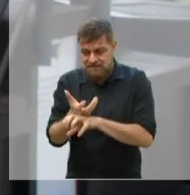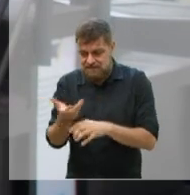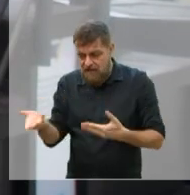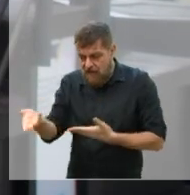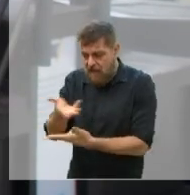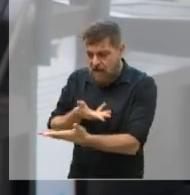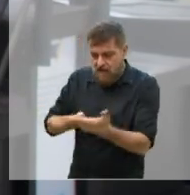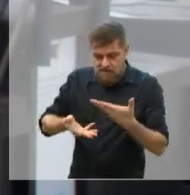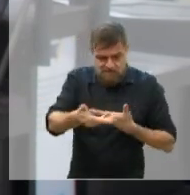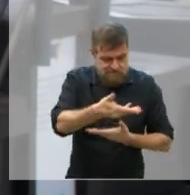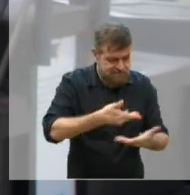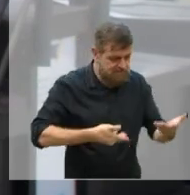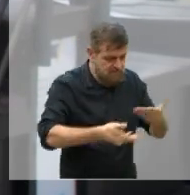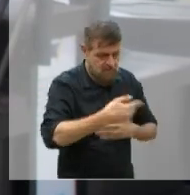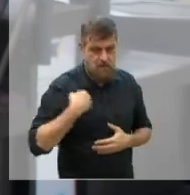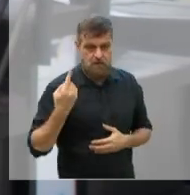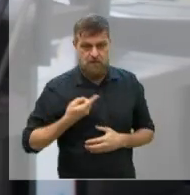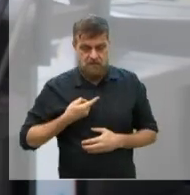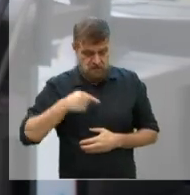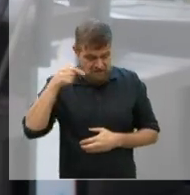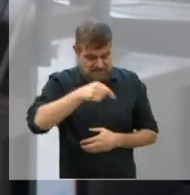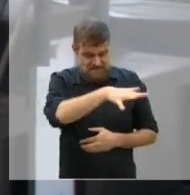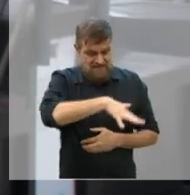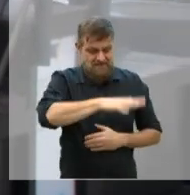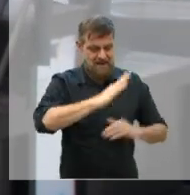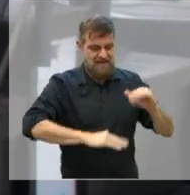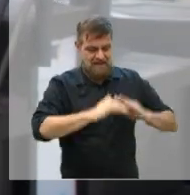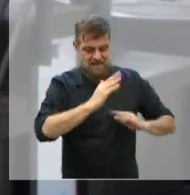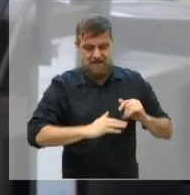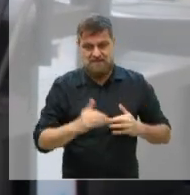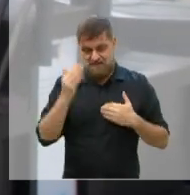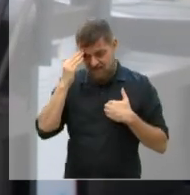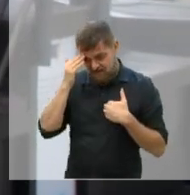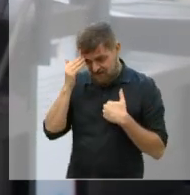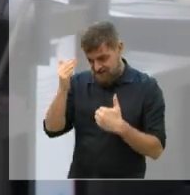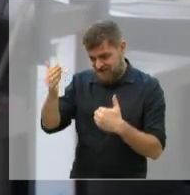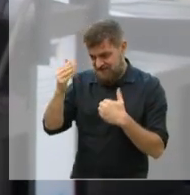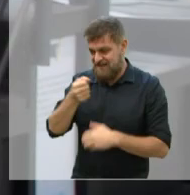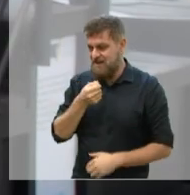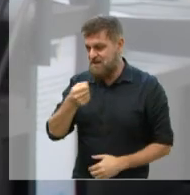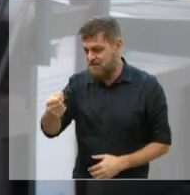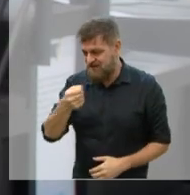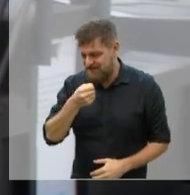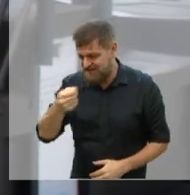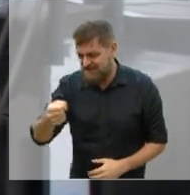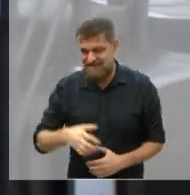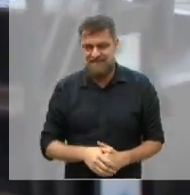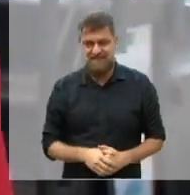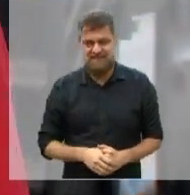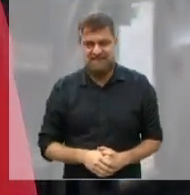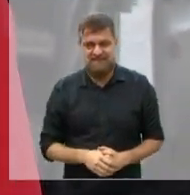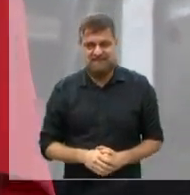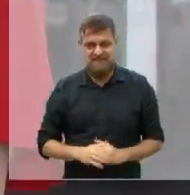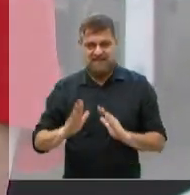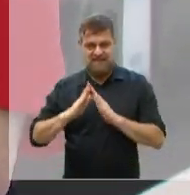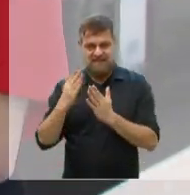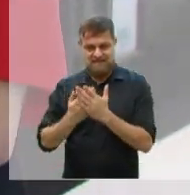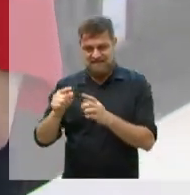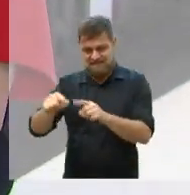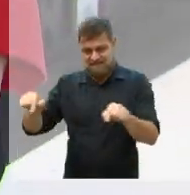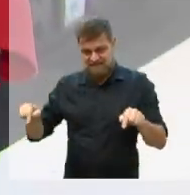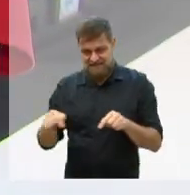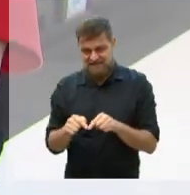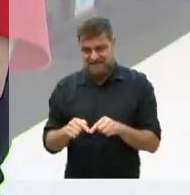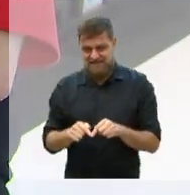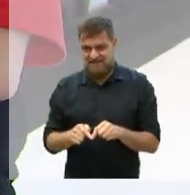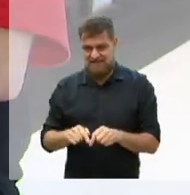caixinhas. E é isso que a gente busca nesses espaços. Certo, muito obrigada pela entrevista, viu, professor? E o Sala de Aula, é claro